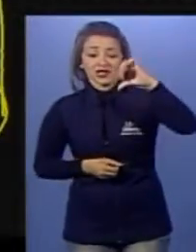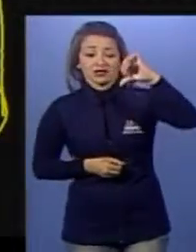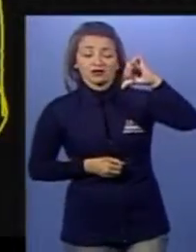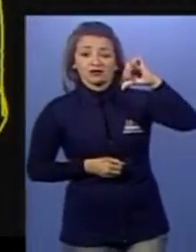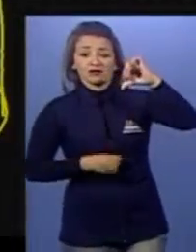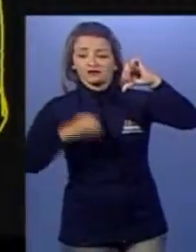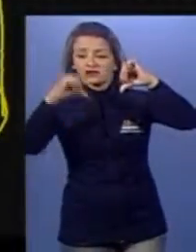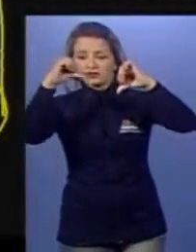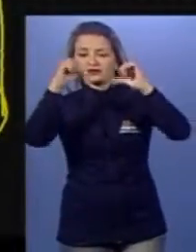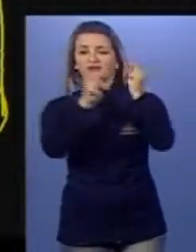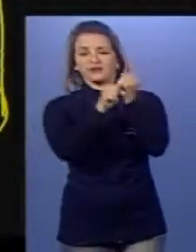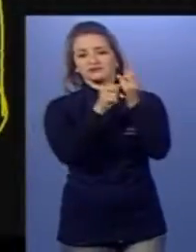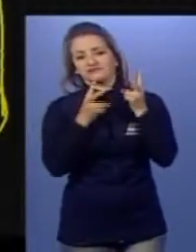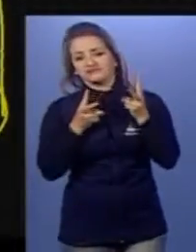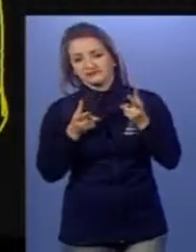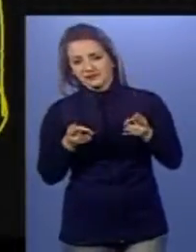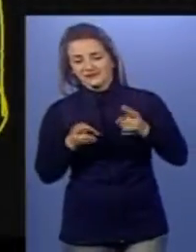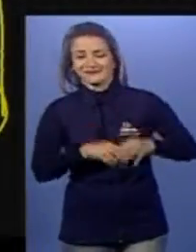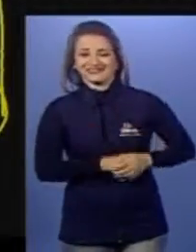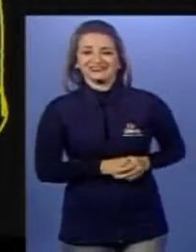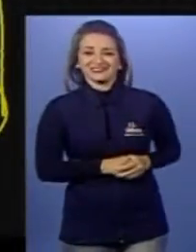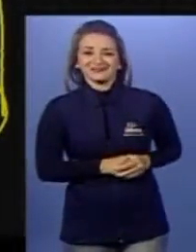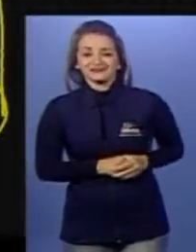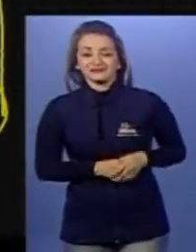dois mais